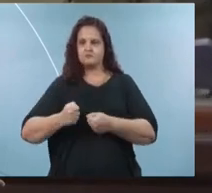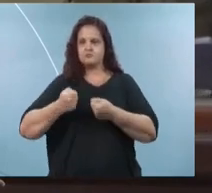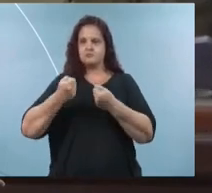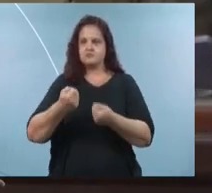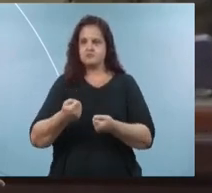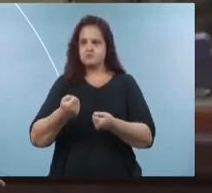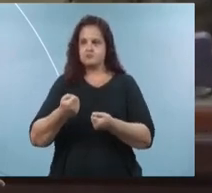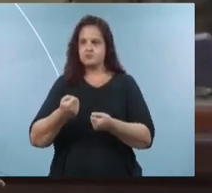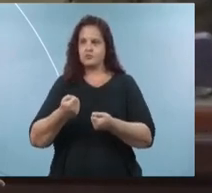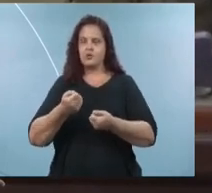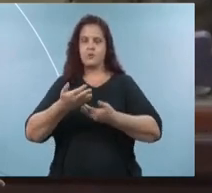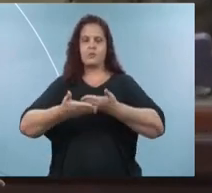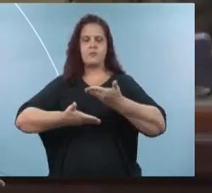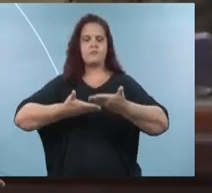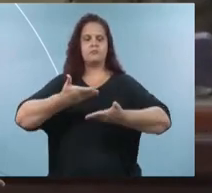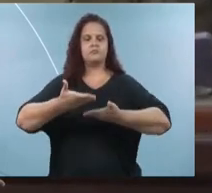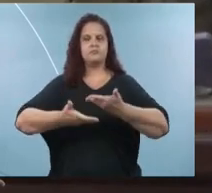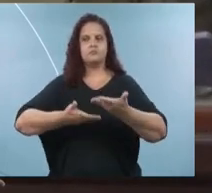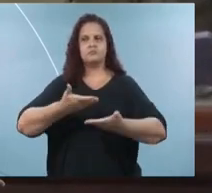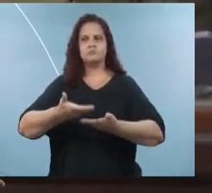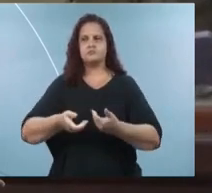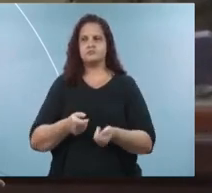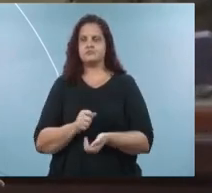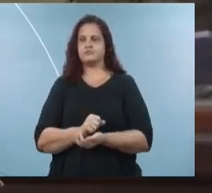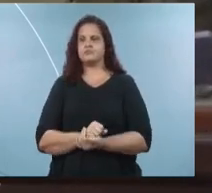isso é primordial para a nossa profissão.